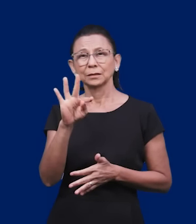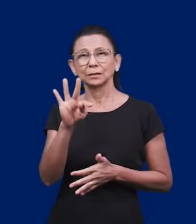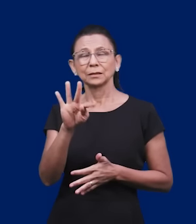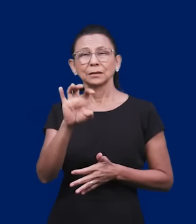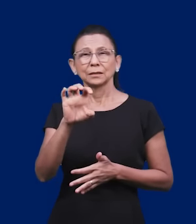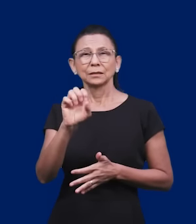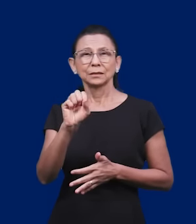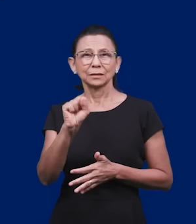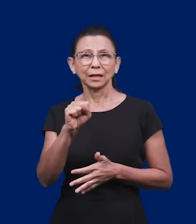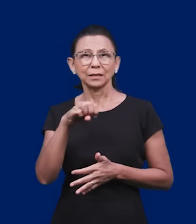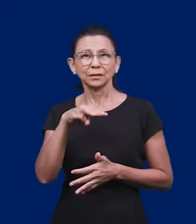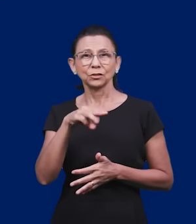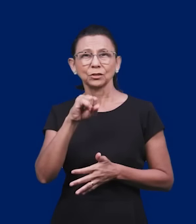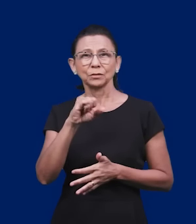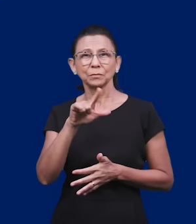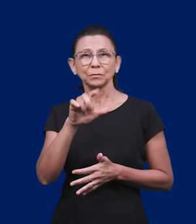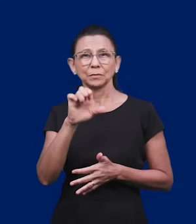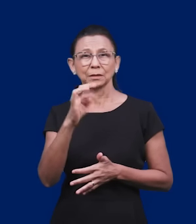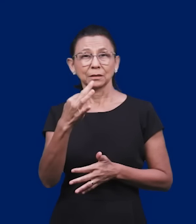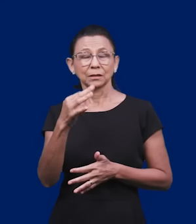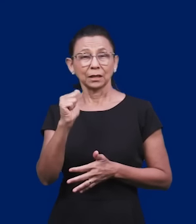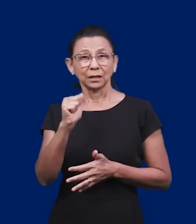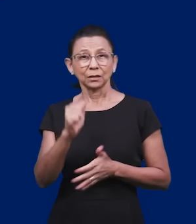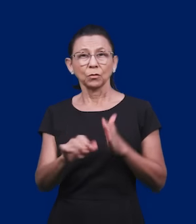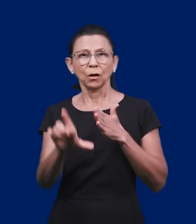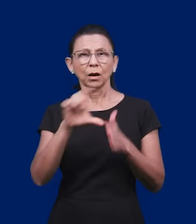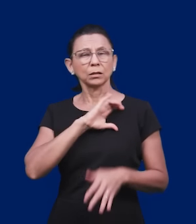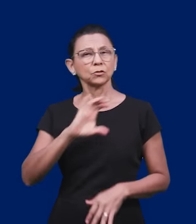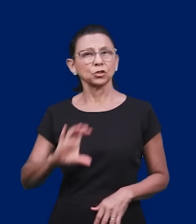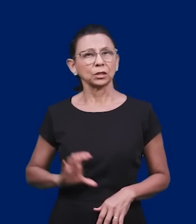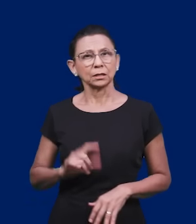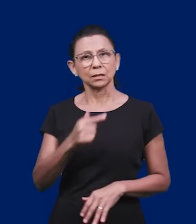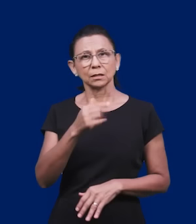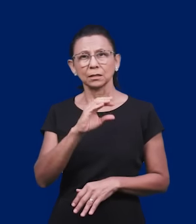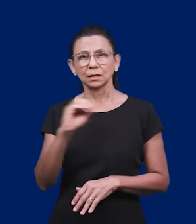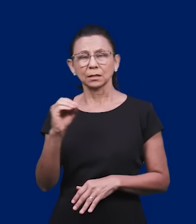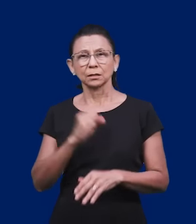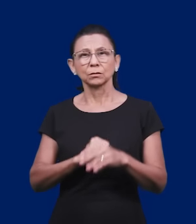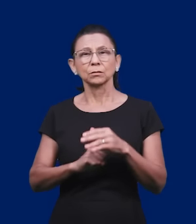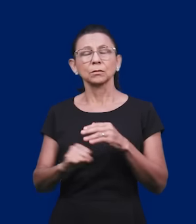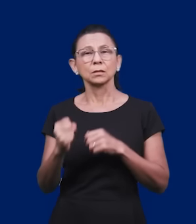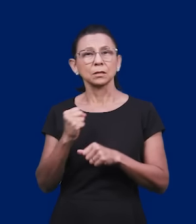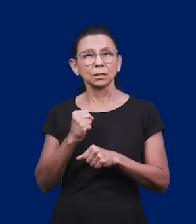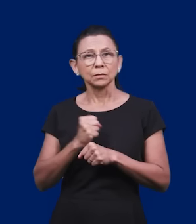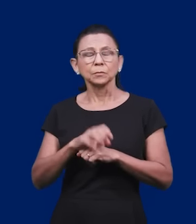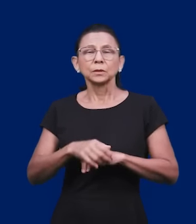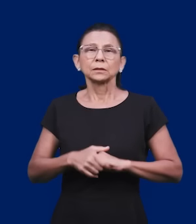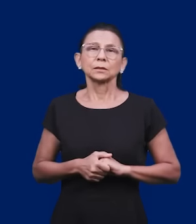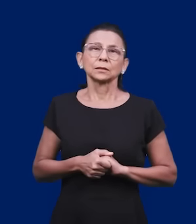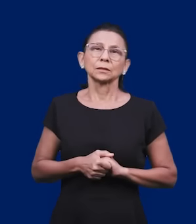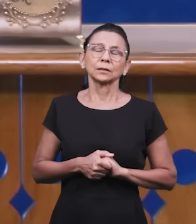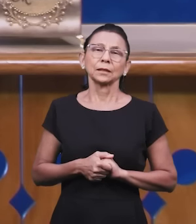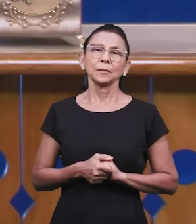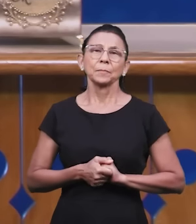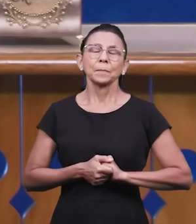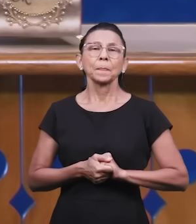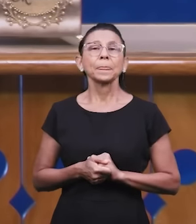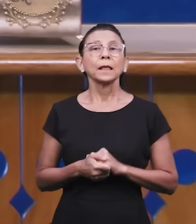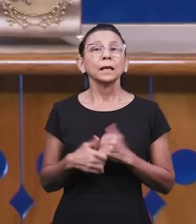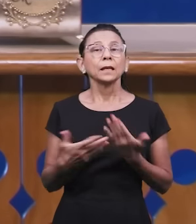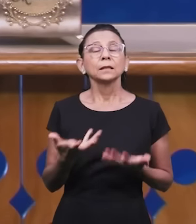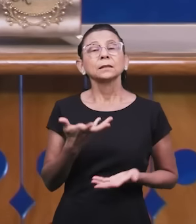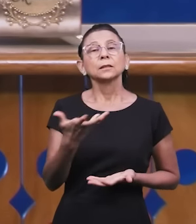Mileto viveu no ano 700 a.C., foi um dos filósofos chamados naturalistas. E eles queriam, na verdade,